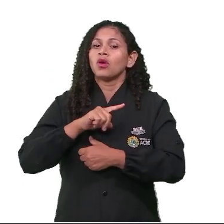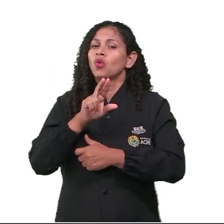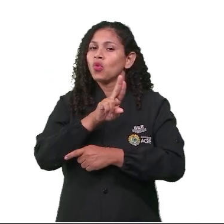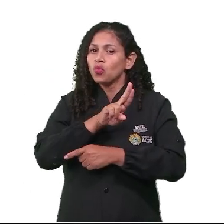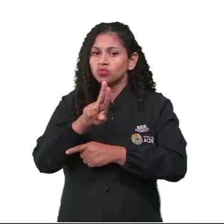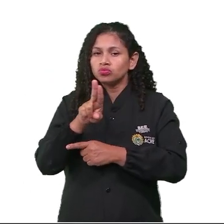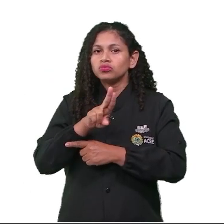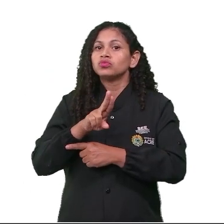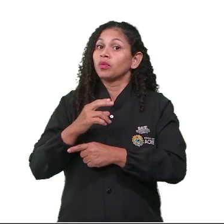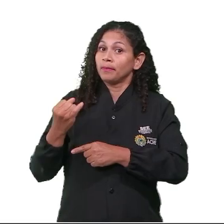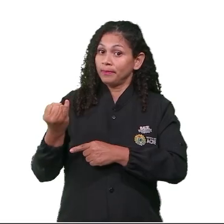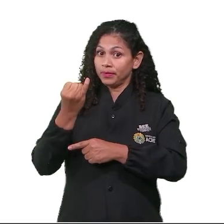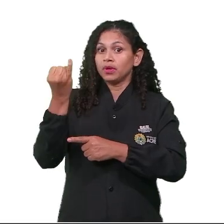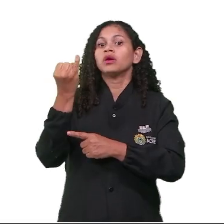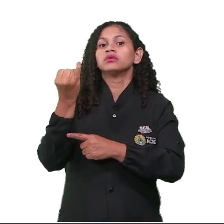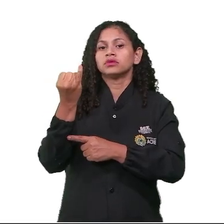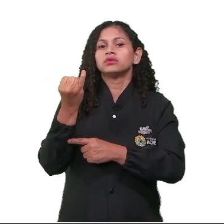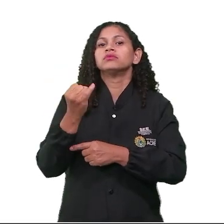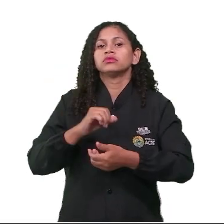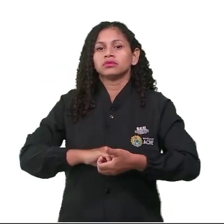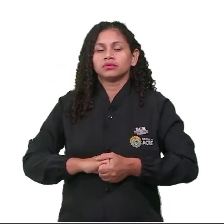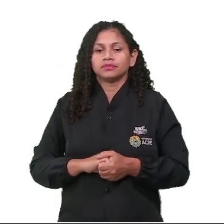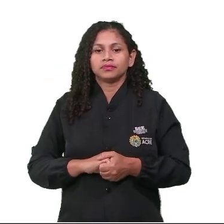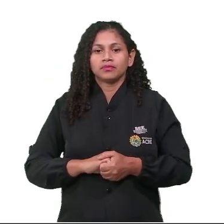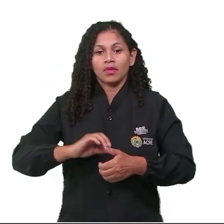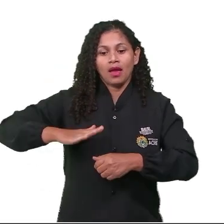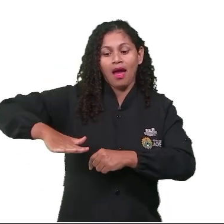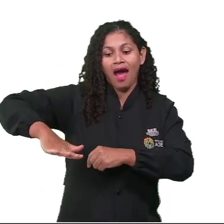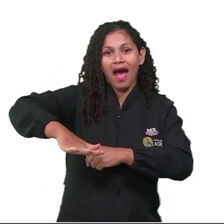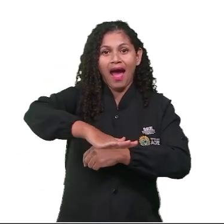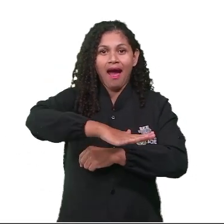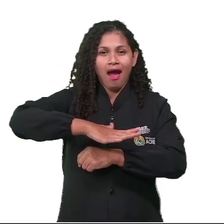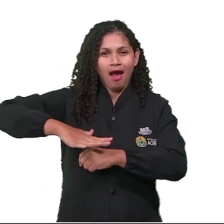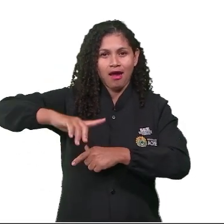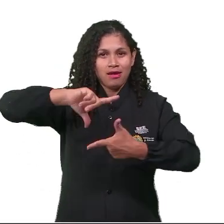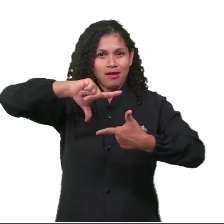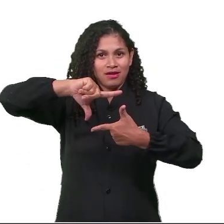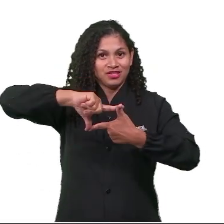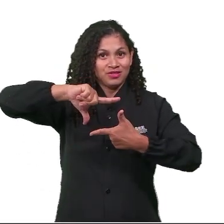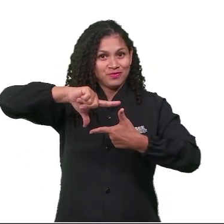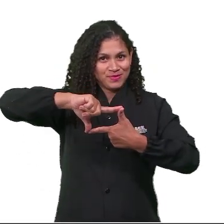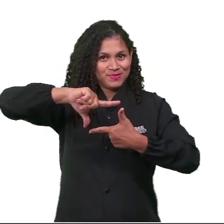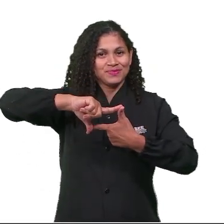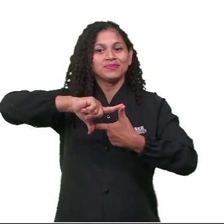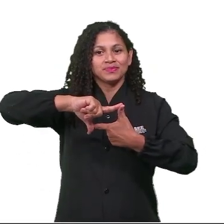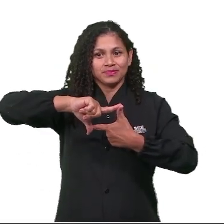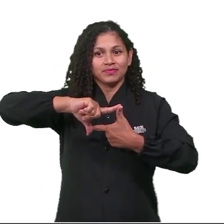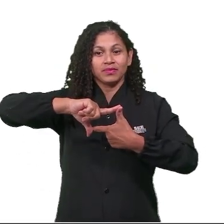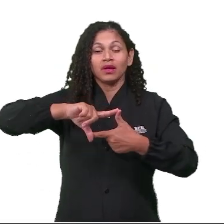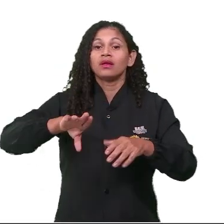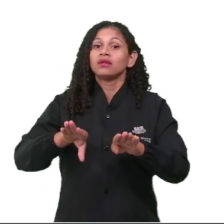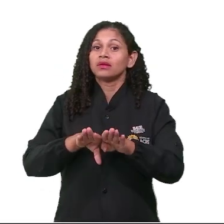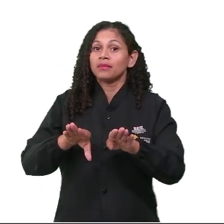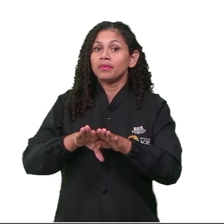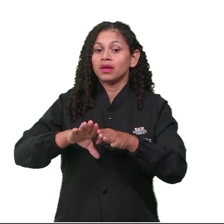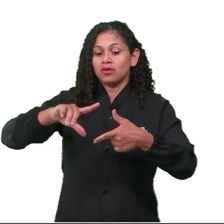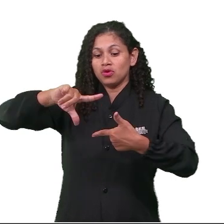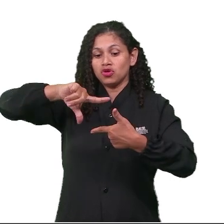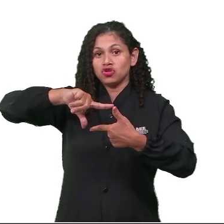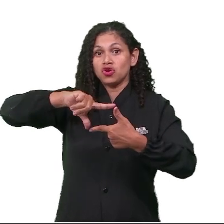aulas e nessa também, que é o termo sólido geométrico e o termo geometria